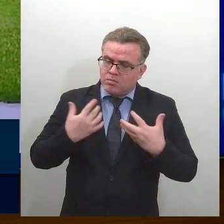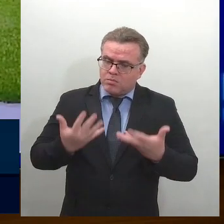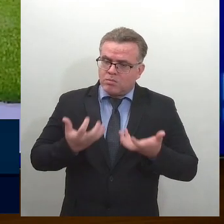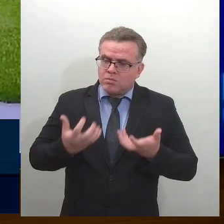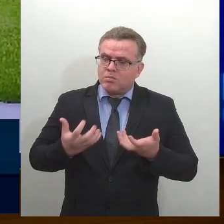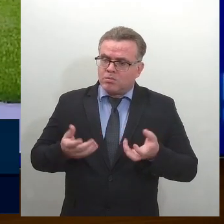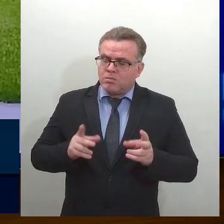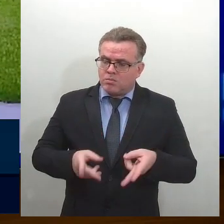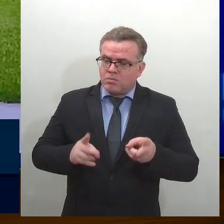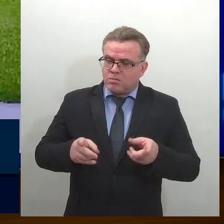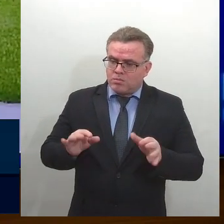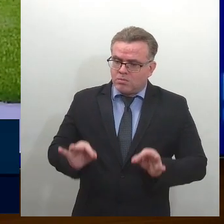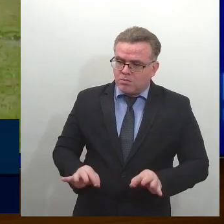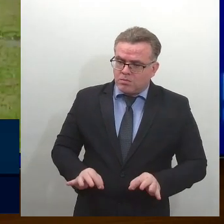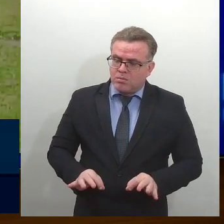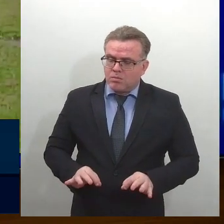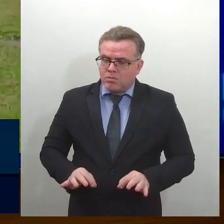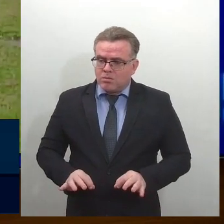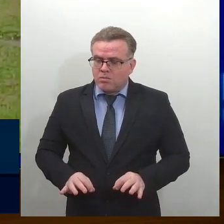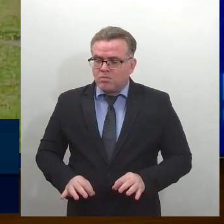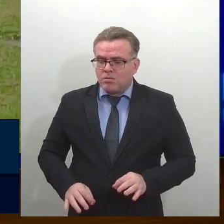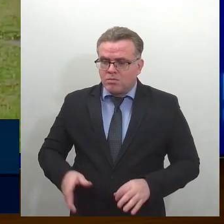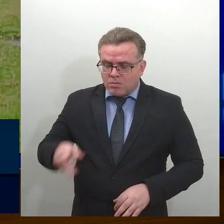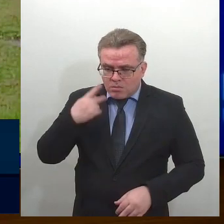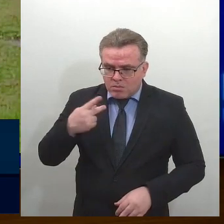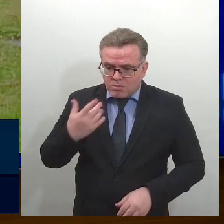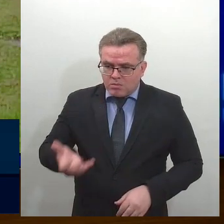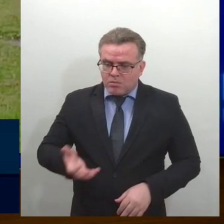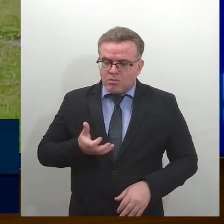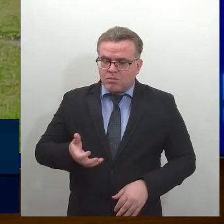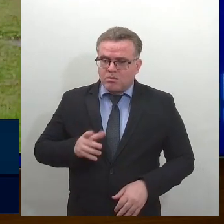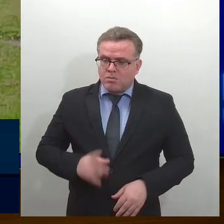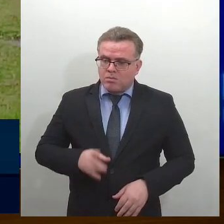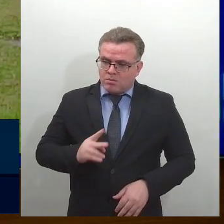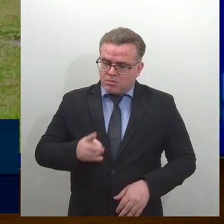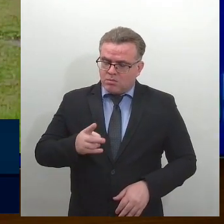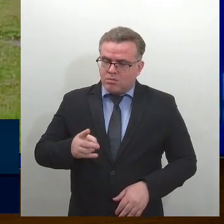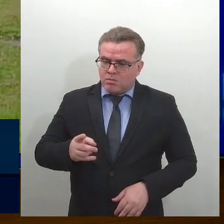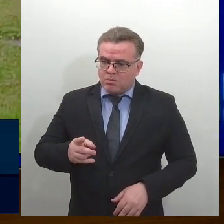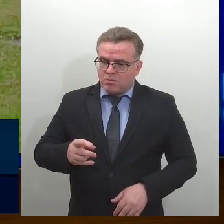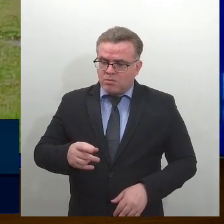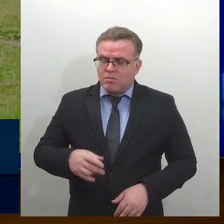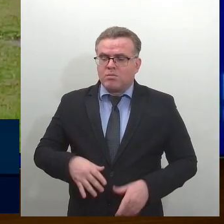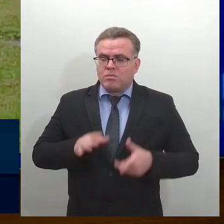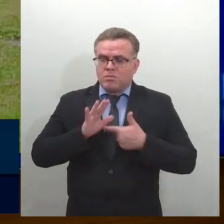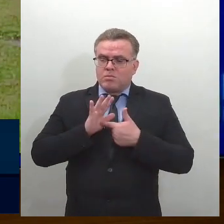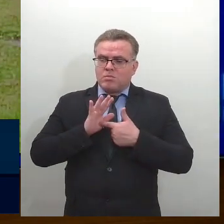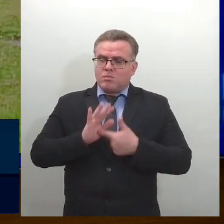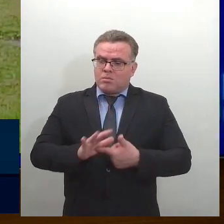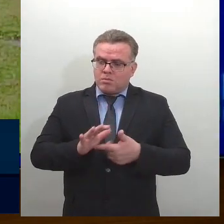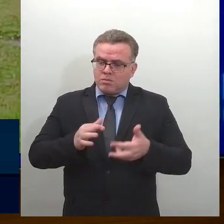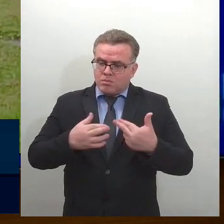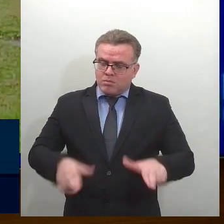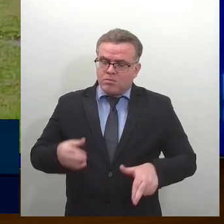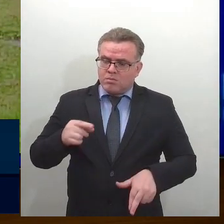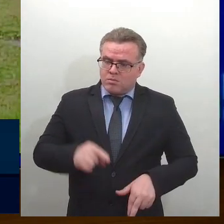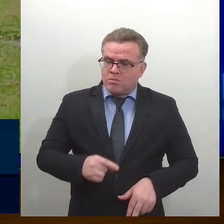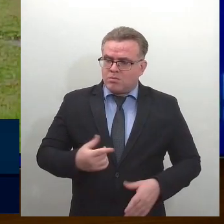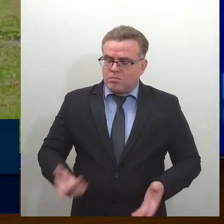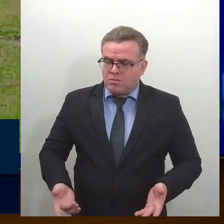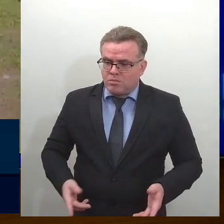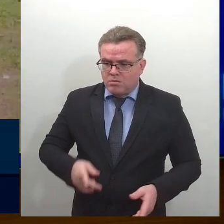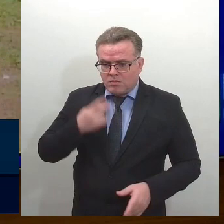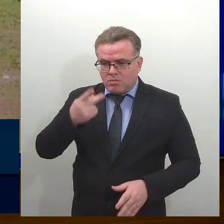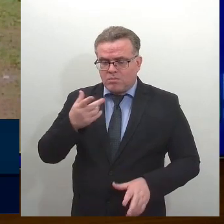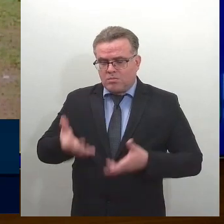na política quer que o político dê resultado, que o político faça, mesmo que o preço seja